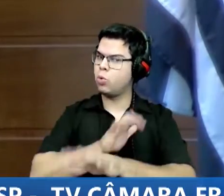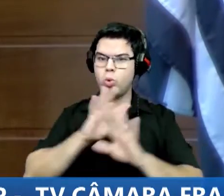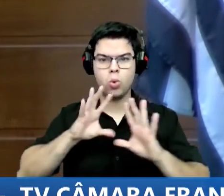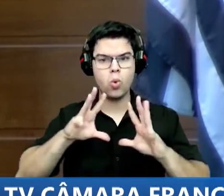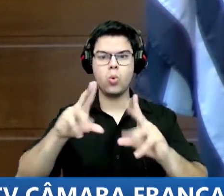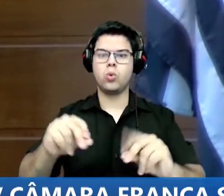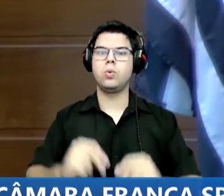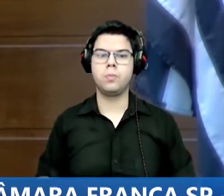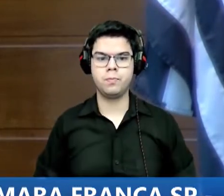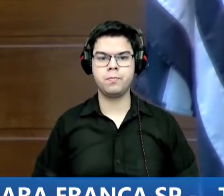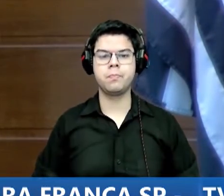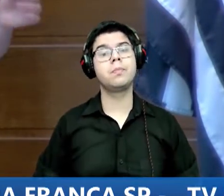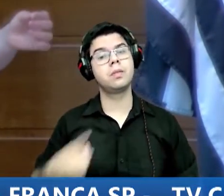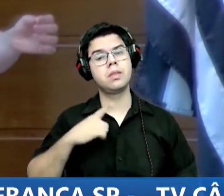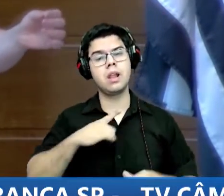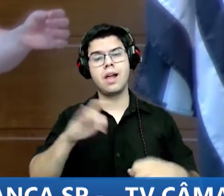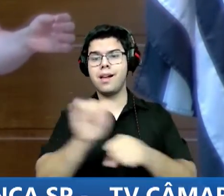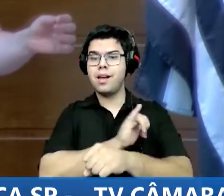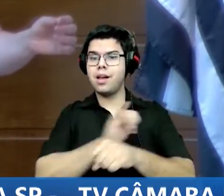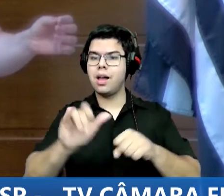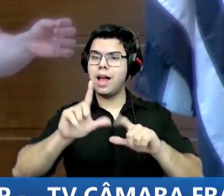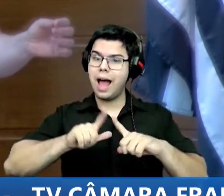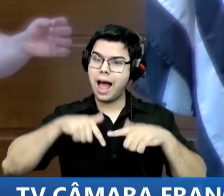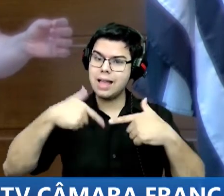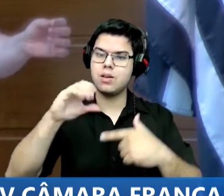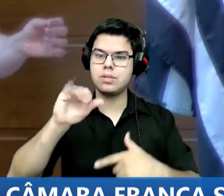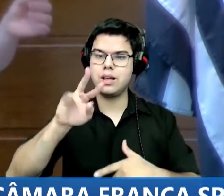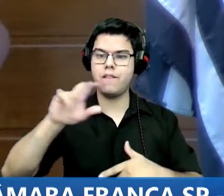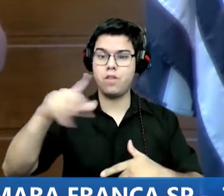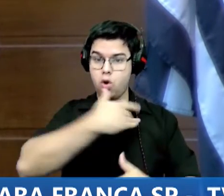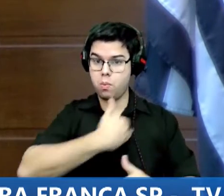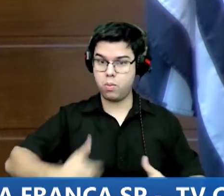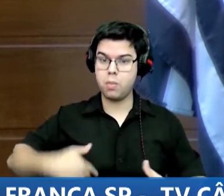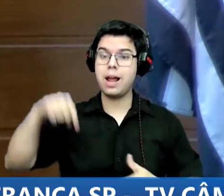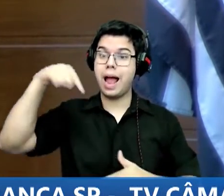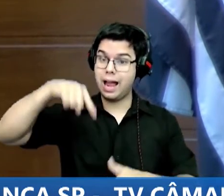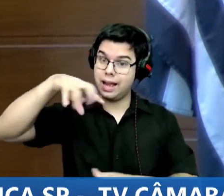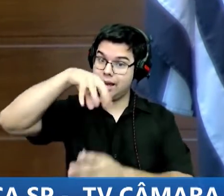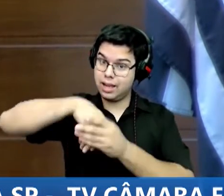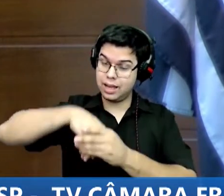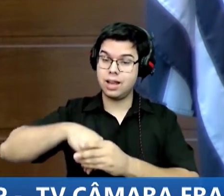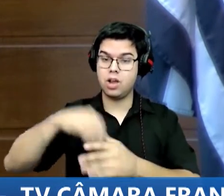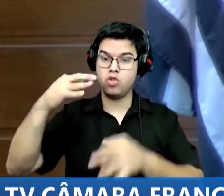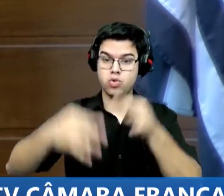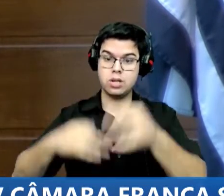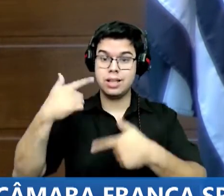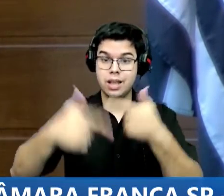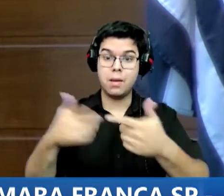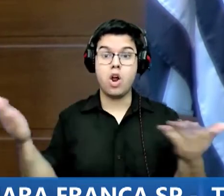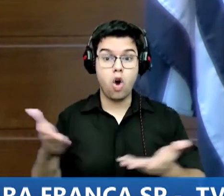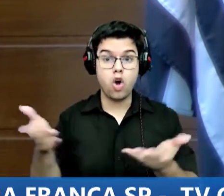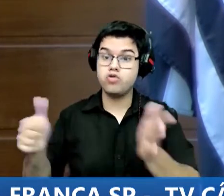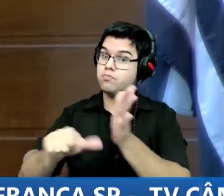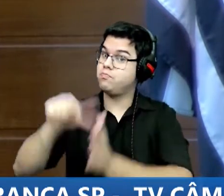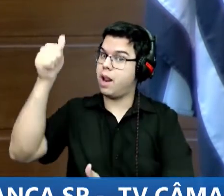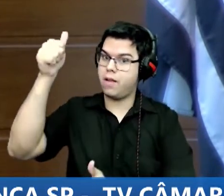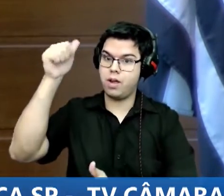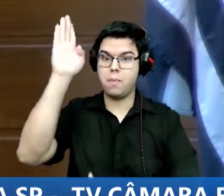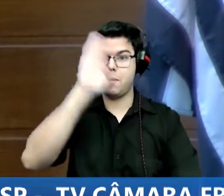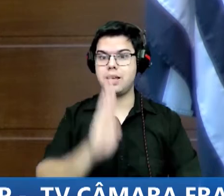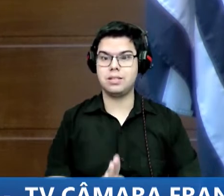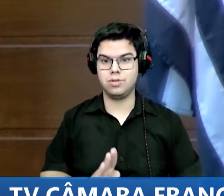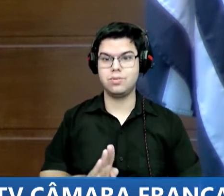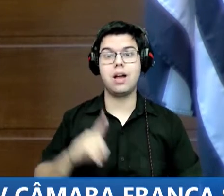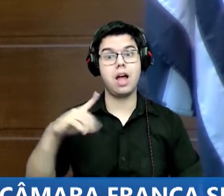remodelado a partir de uma ação civil pública que tramitou aqui na Justiça do Trabalho. Hoje, isso é pioneiro no Brasil. para um órgão público,